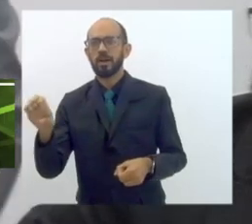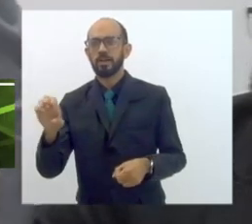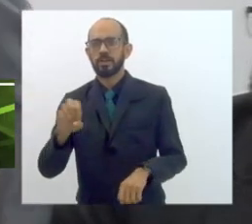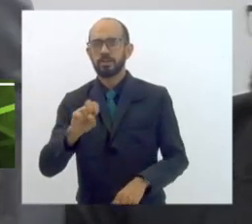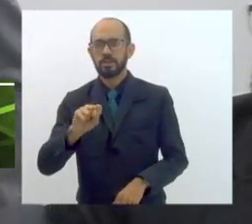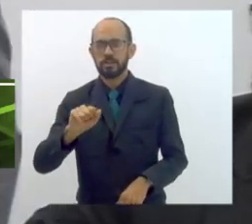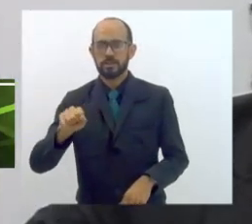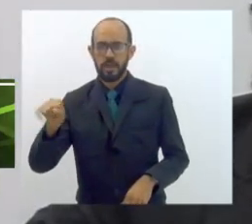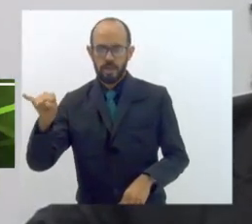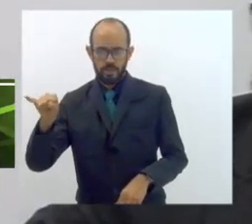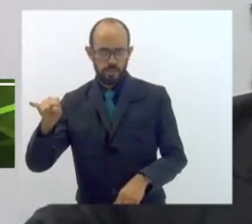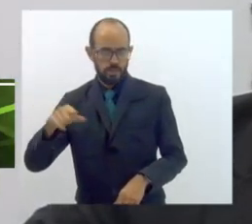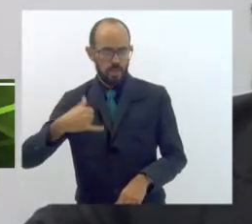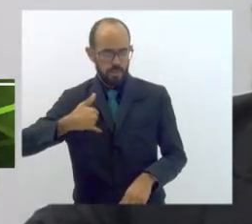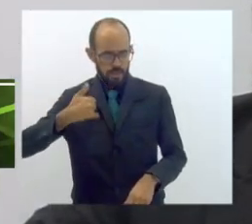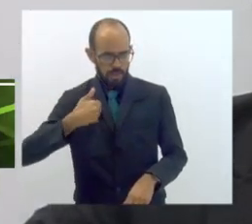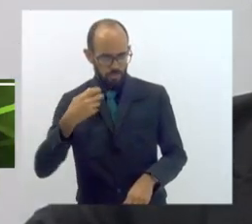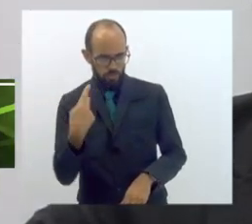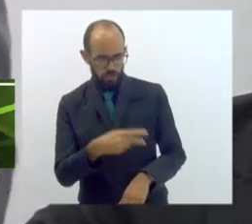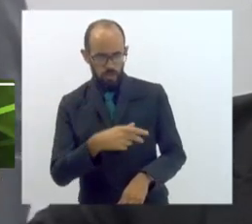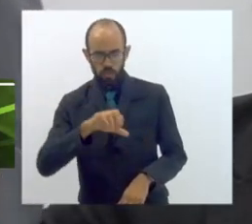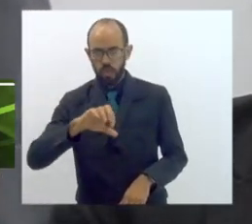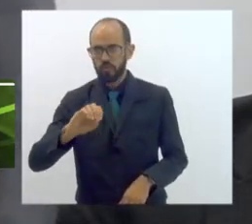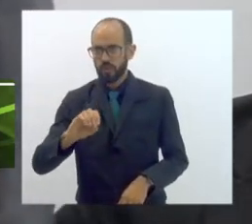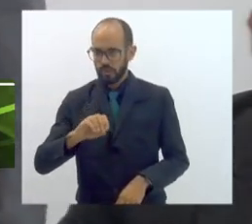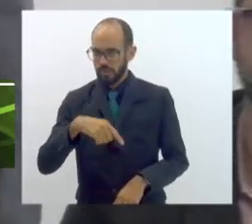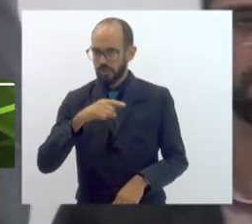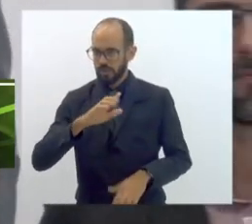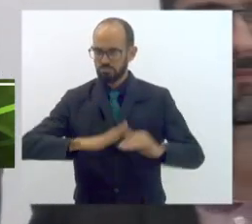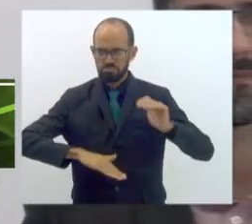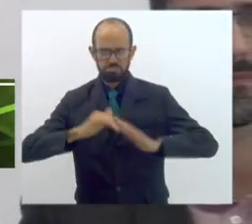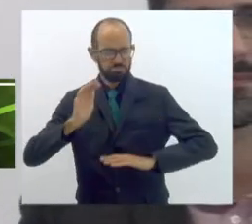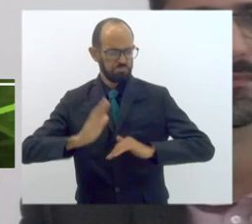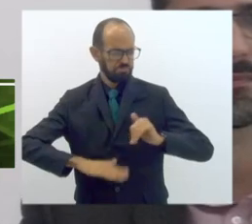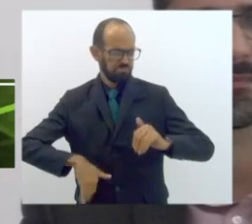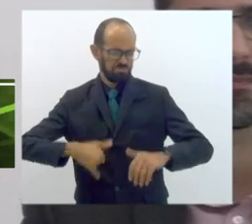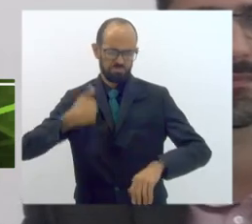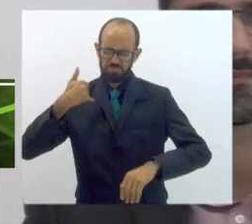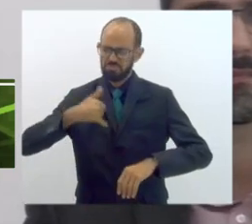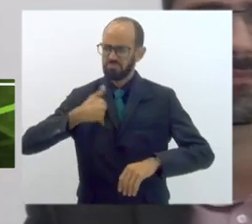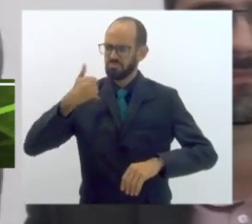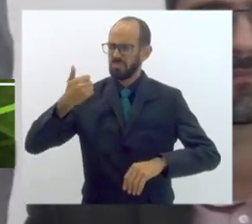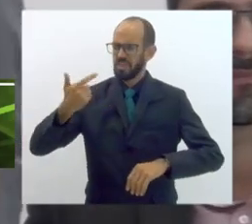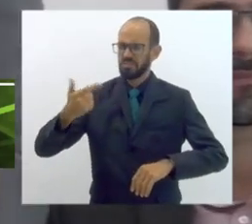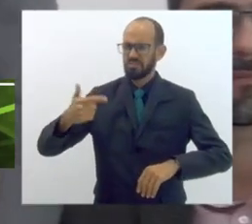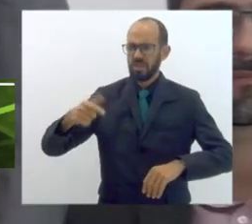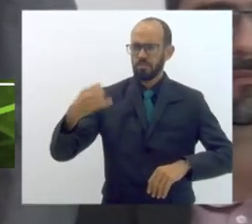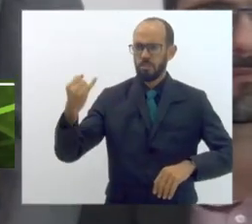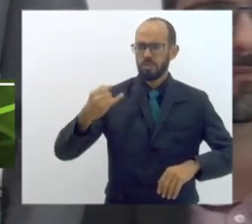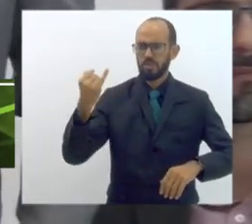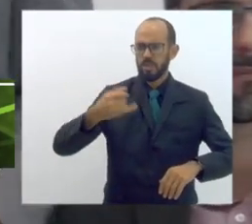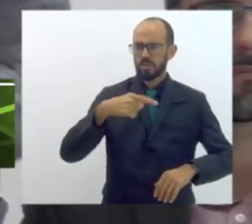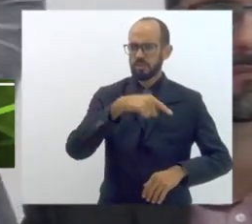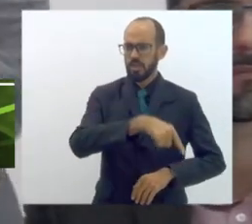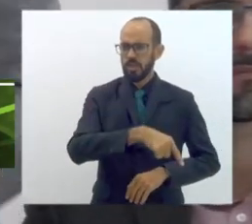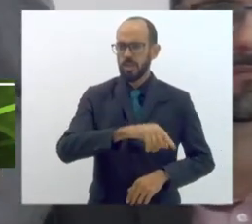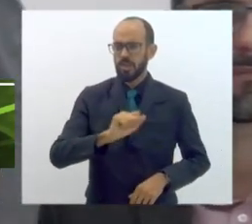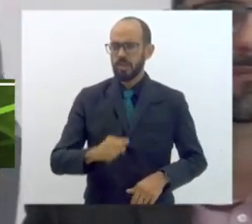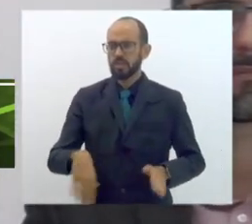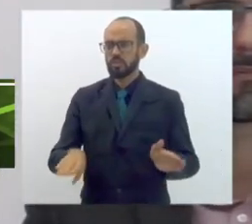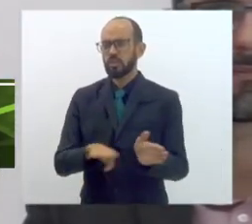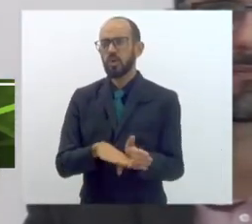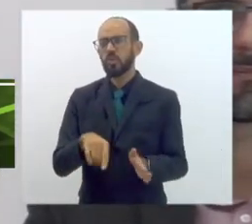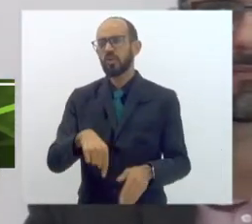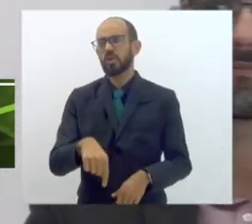estava sentado aqui. E, independente da idade, que ele tem uma energia muito maior que a minha, por exemplo, Silvestre chegou aqui 8 horas da